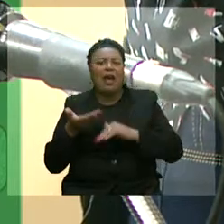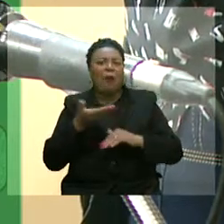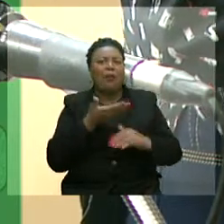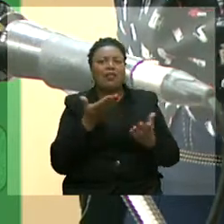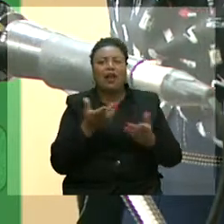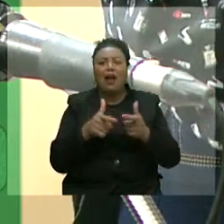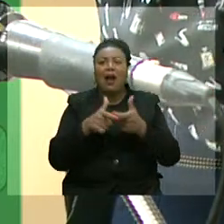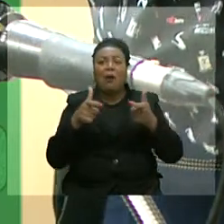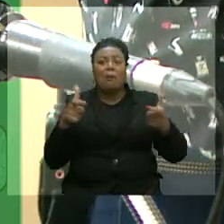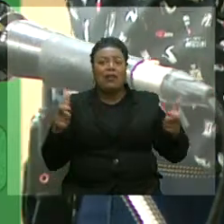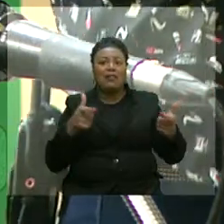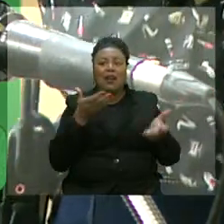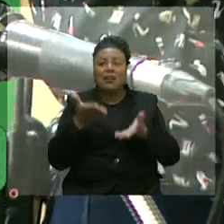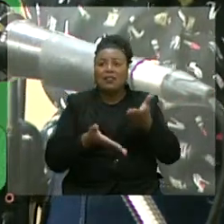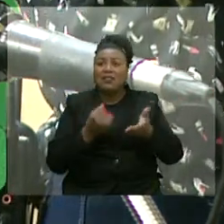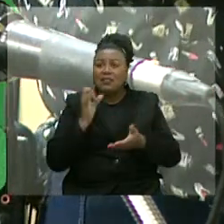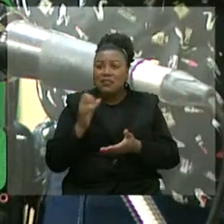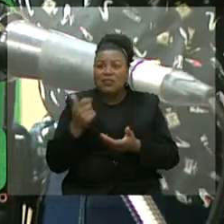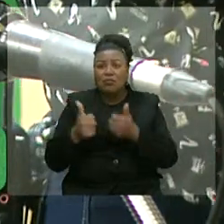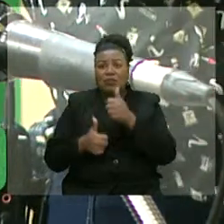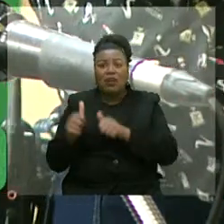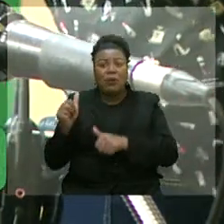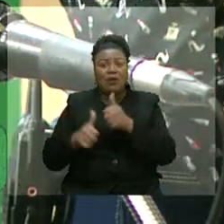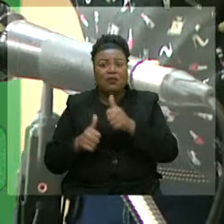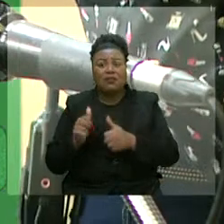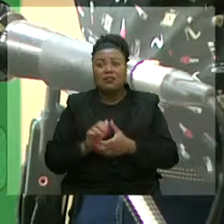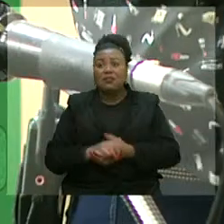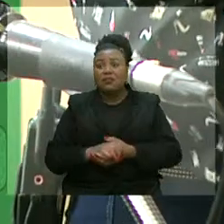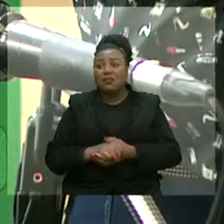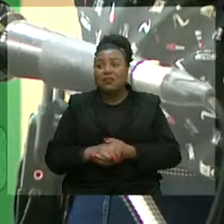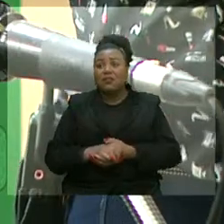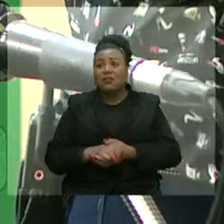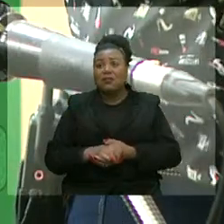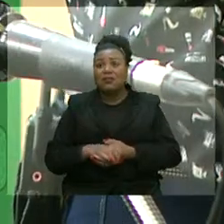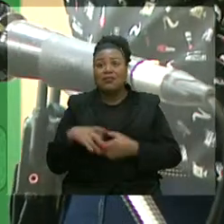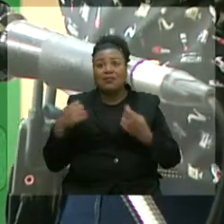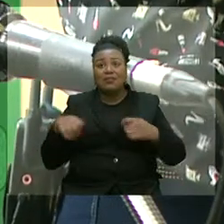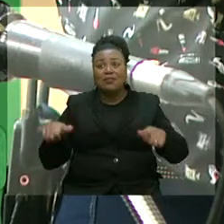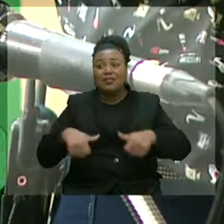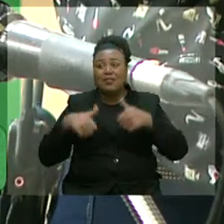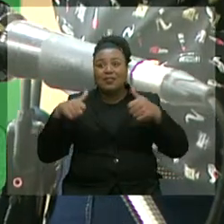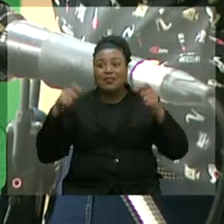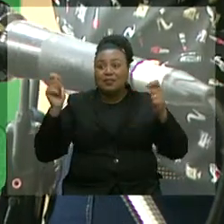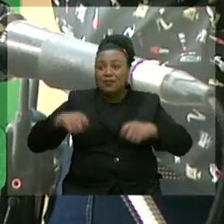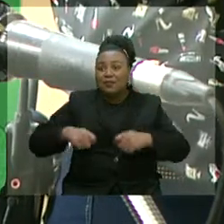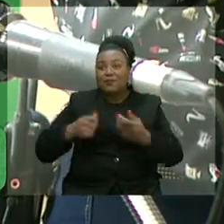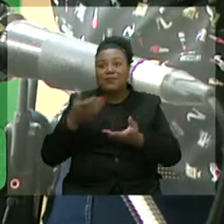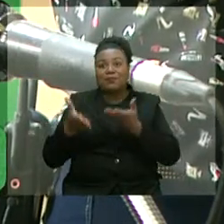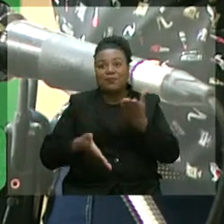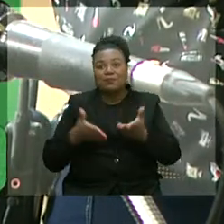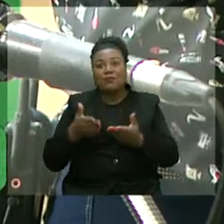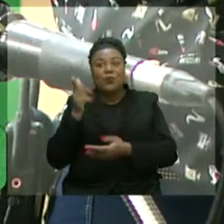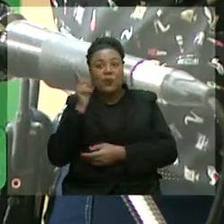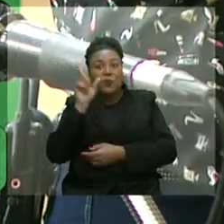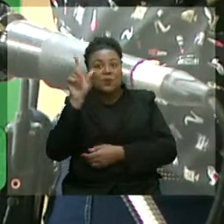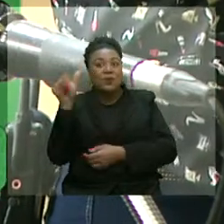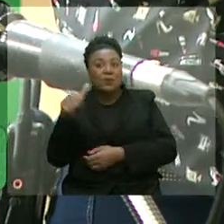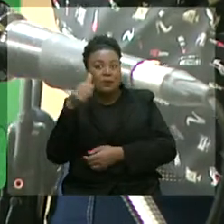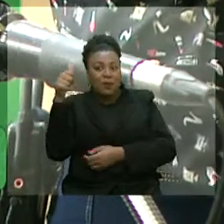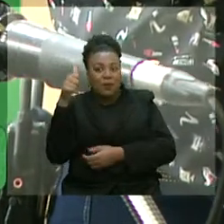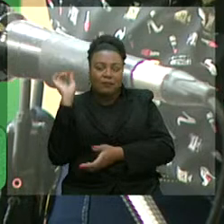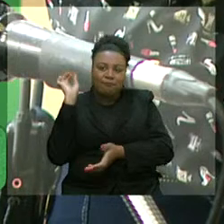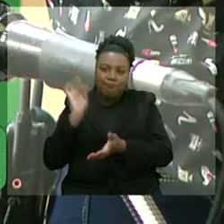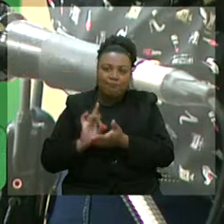o atendimento, se não for um atendimento com qualidade. Nós temos que melhorar a capacidade do nosso atendimento, conseguir melhorar